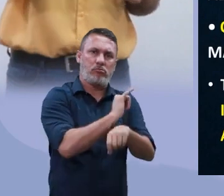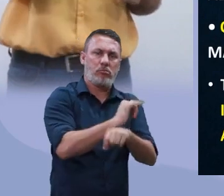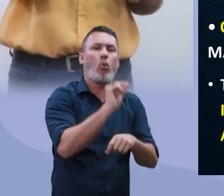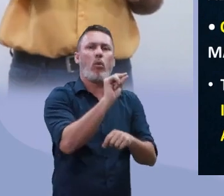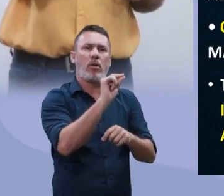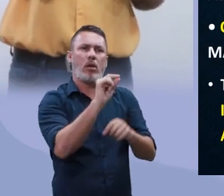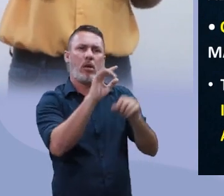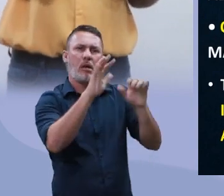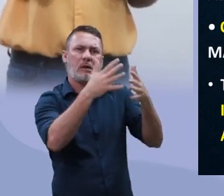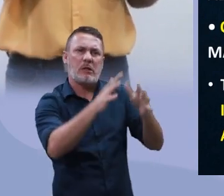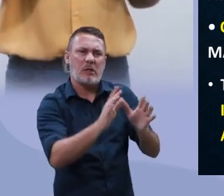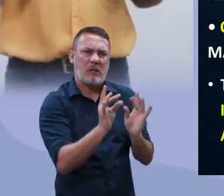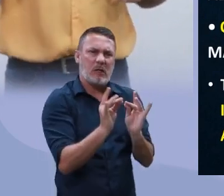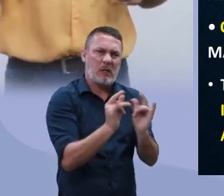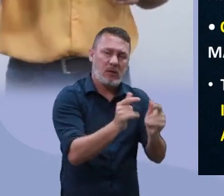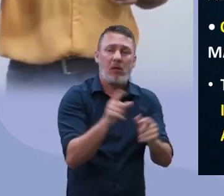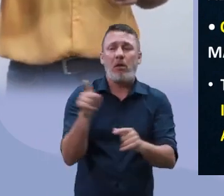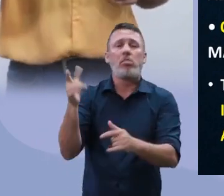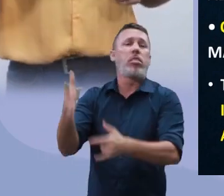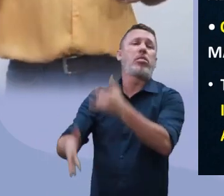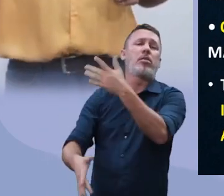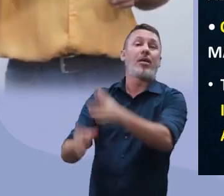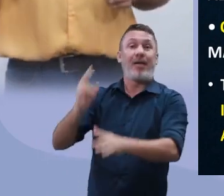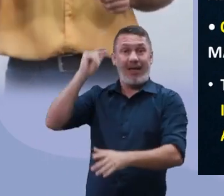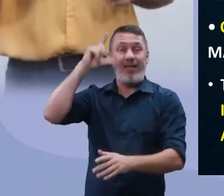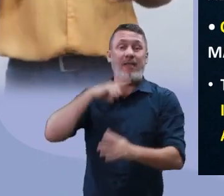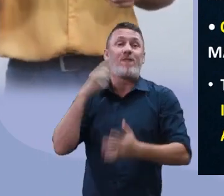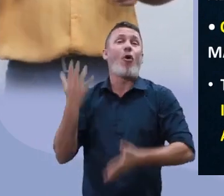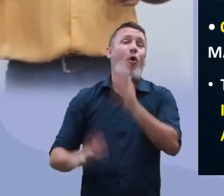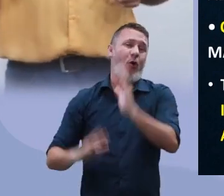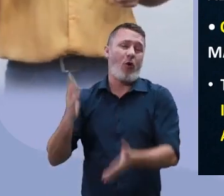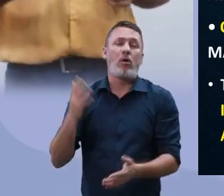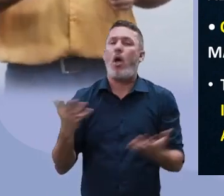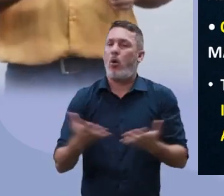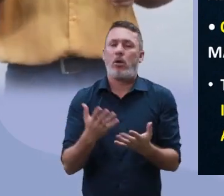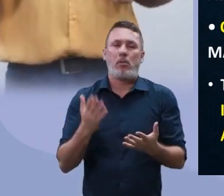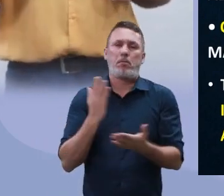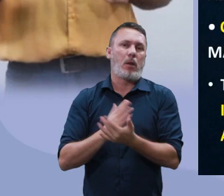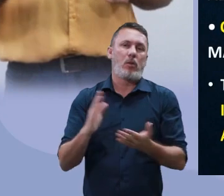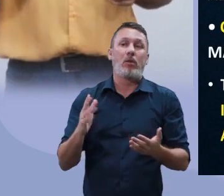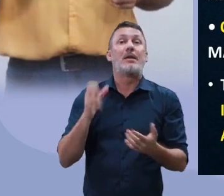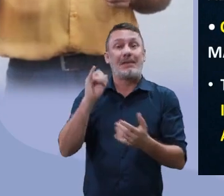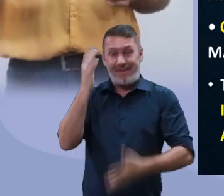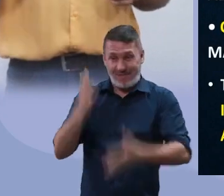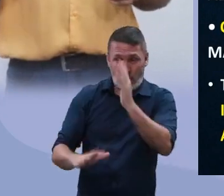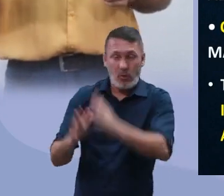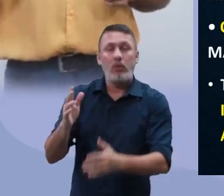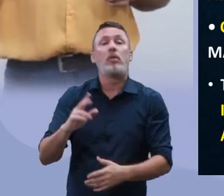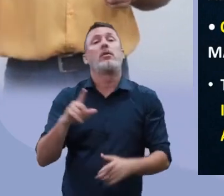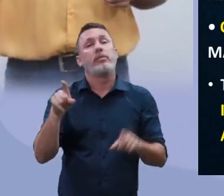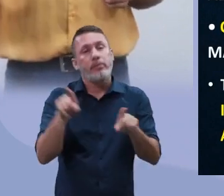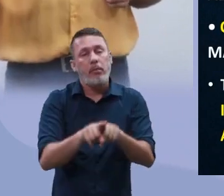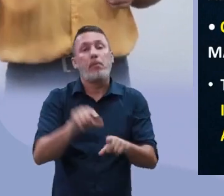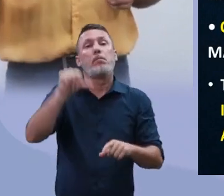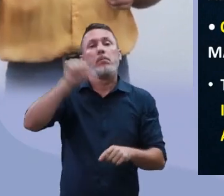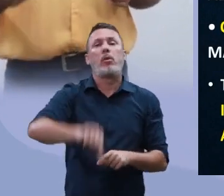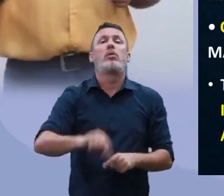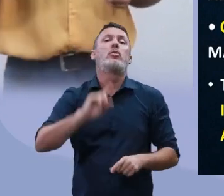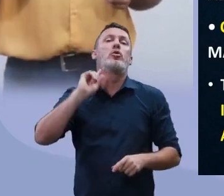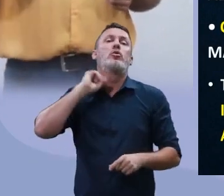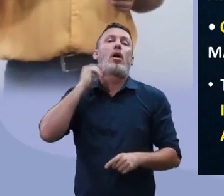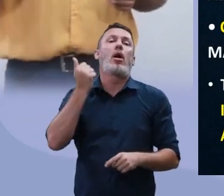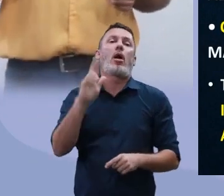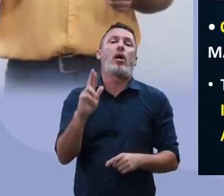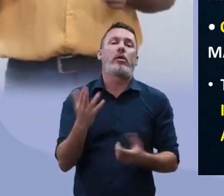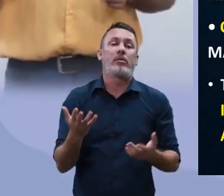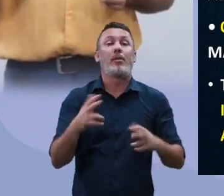a queima, né, desses resíduos. Só que isso gerava um outro dano, que seria, no caso aí, a poluição do ar. Então,